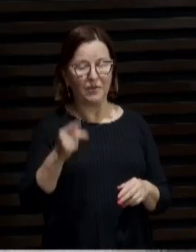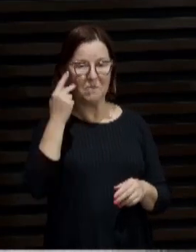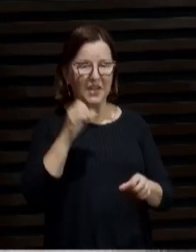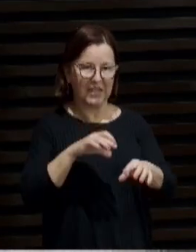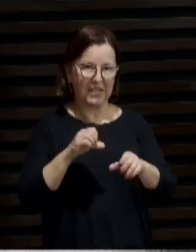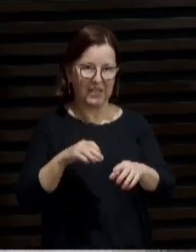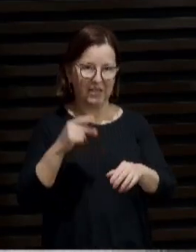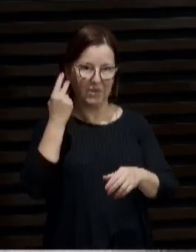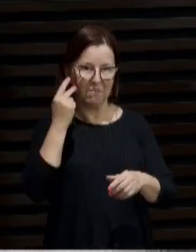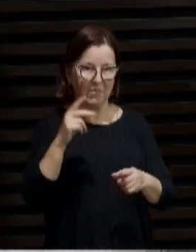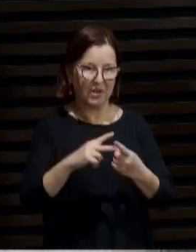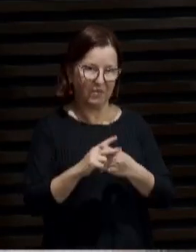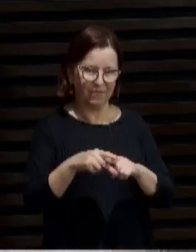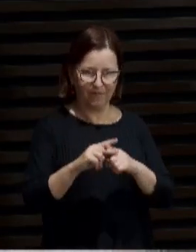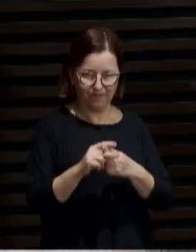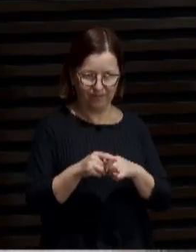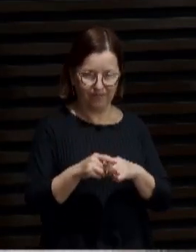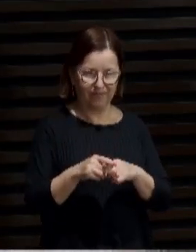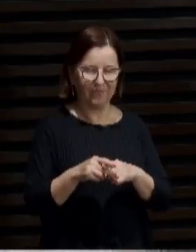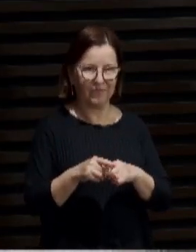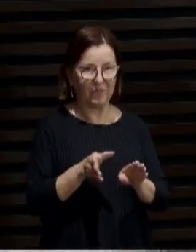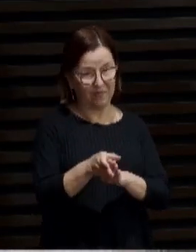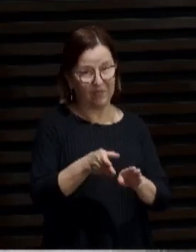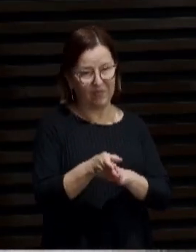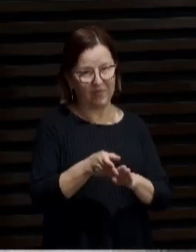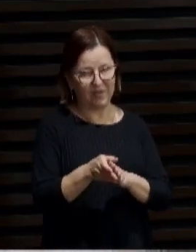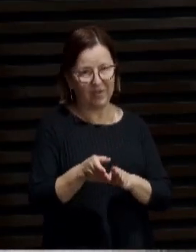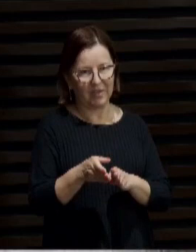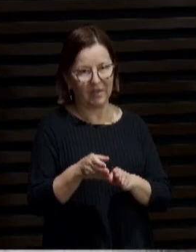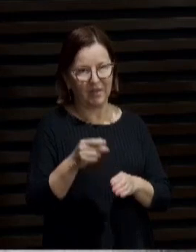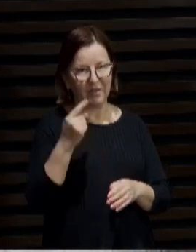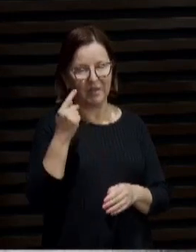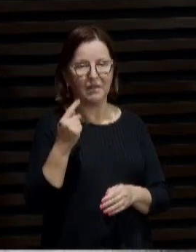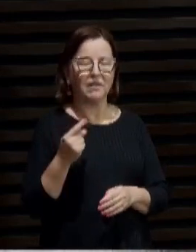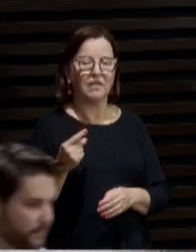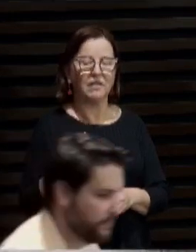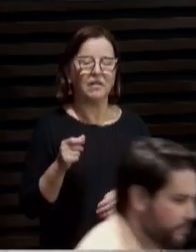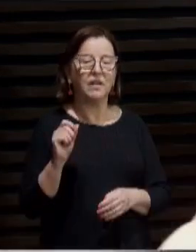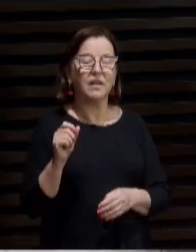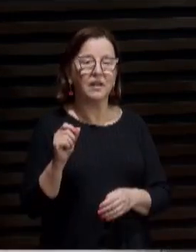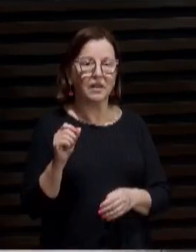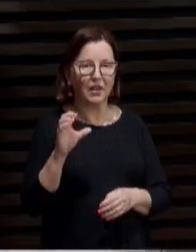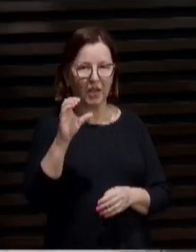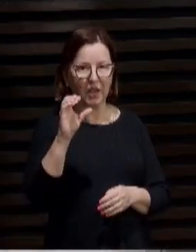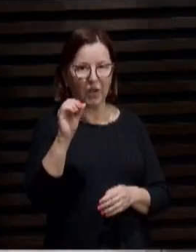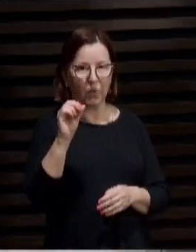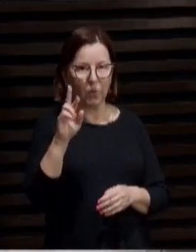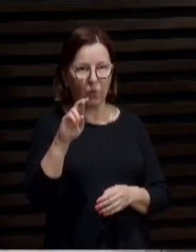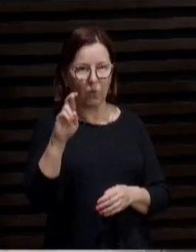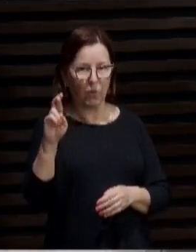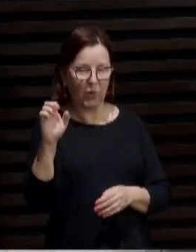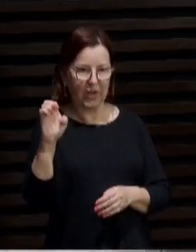para a repreensão, para a correção e para a educação na justiça. O que é correção? Você está indo para cá, opa,